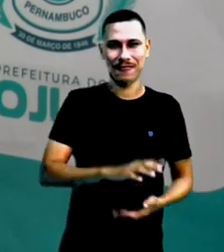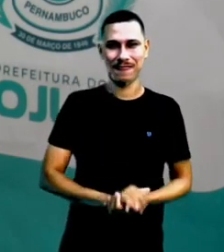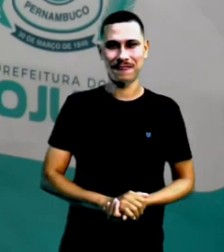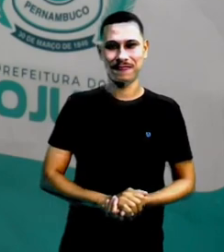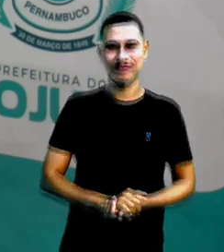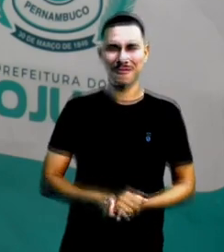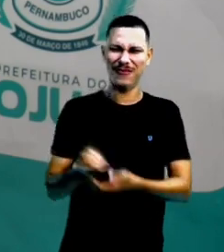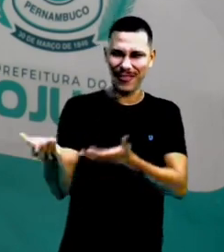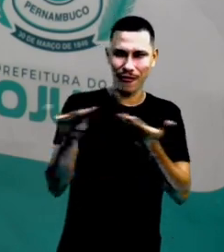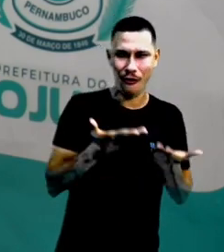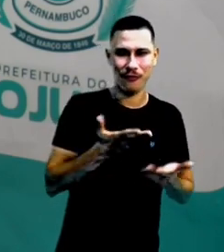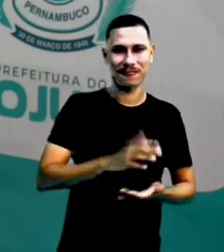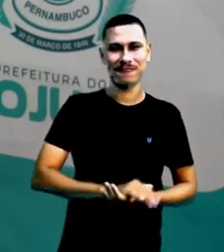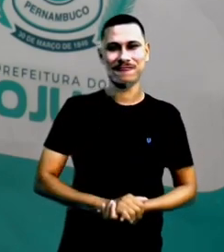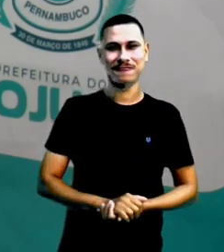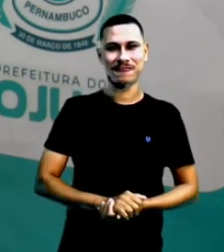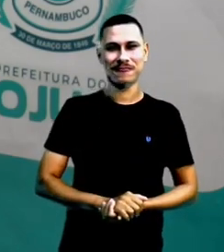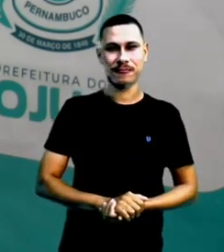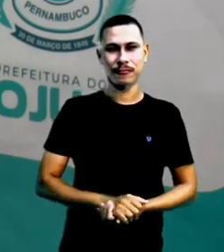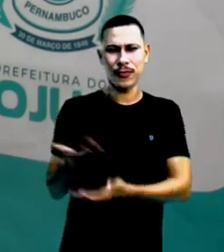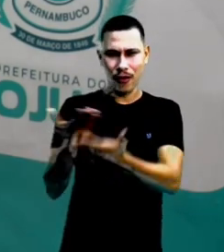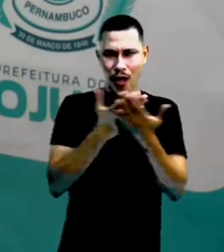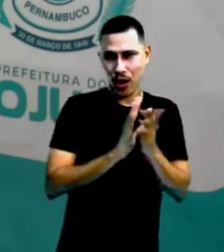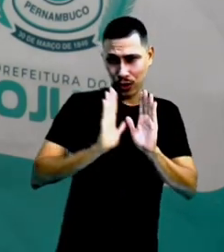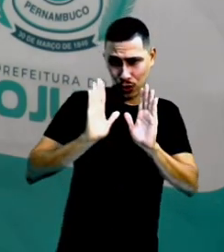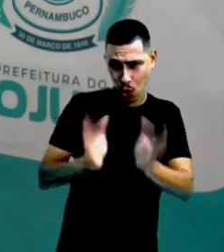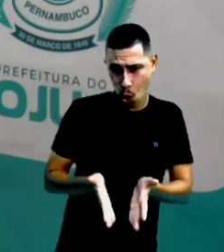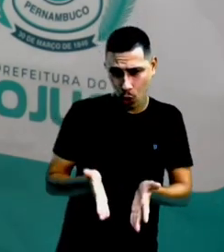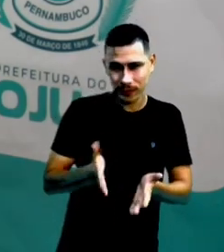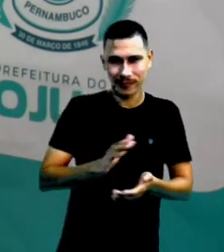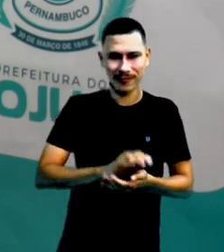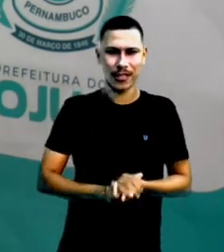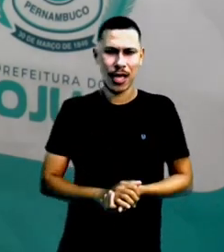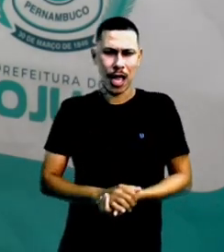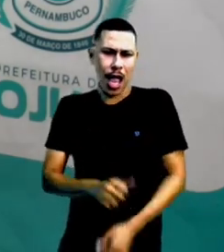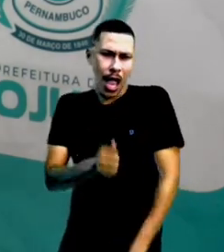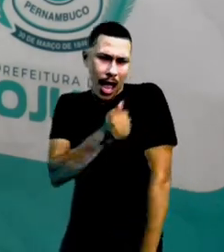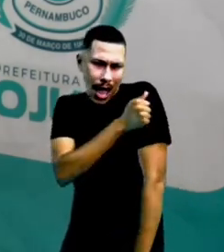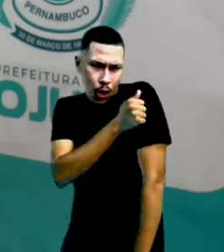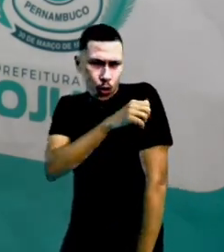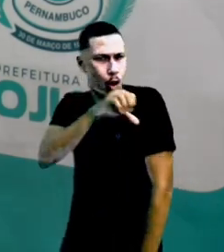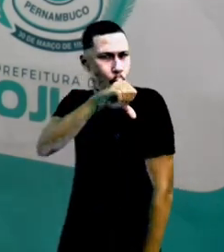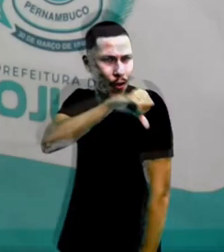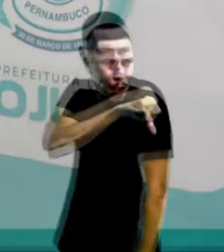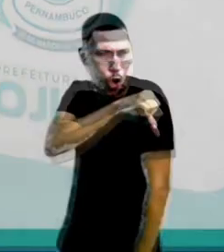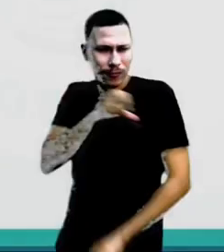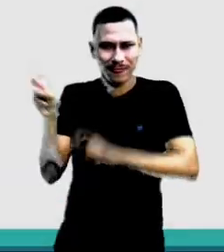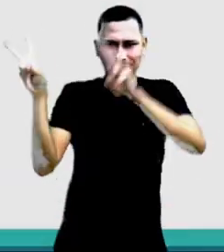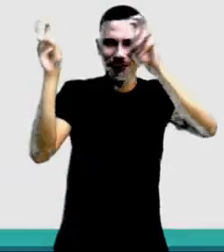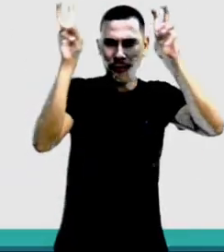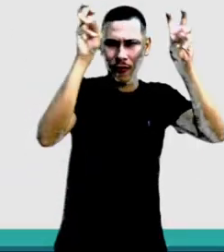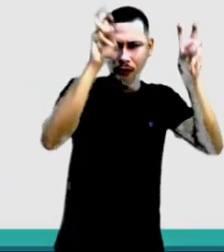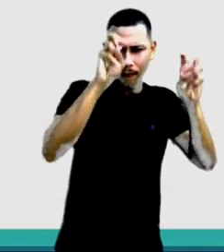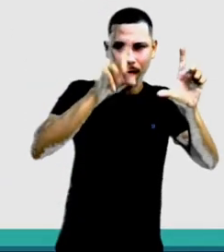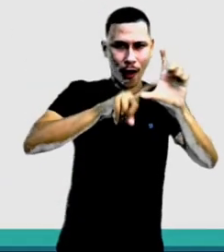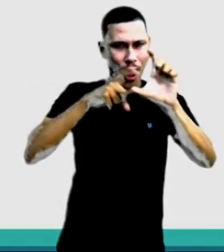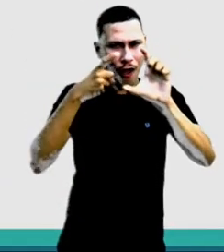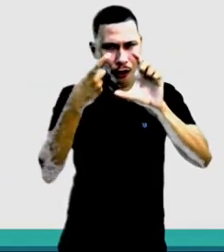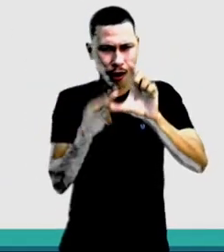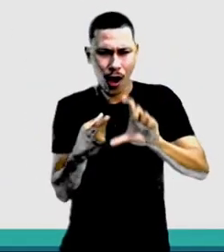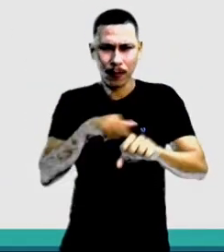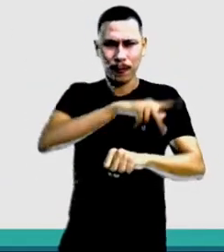inglesa. Welcome! Nossa aula de hoje, meus queridos alunos do nono ano, vai ser Expressions in